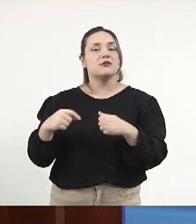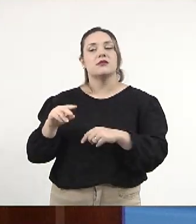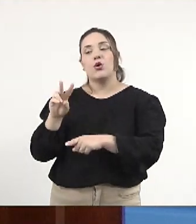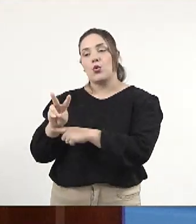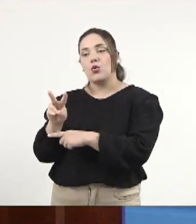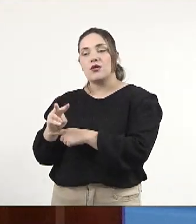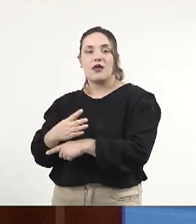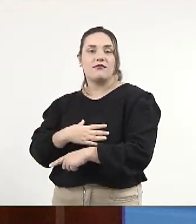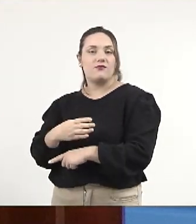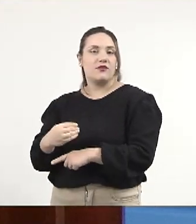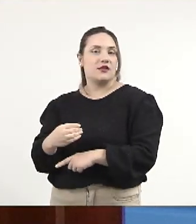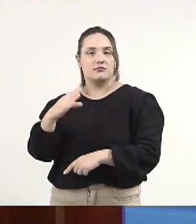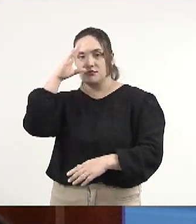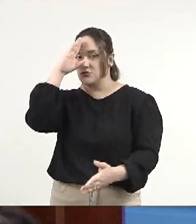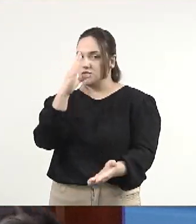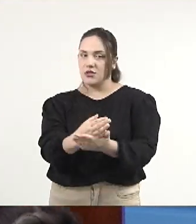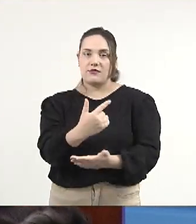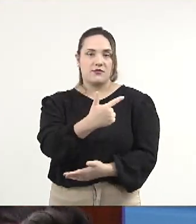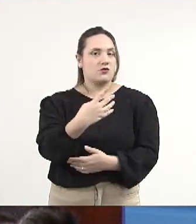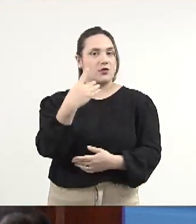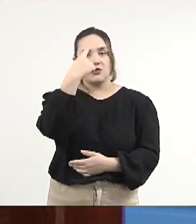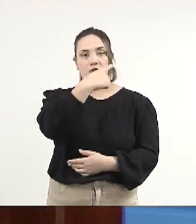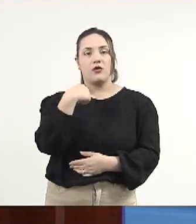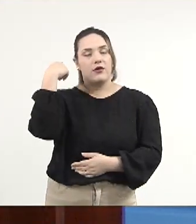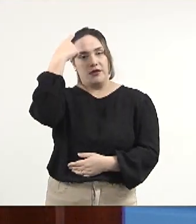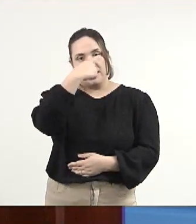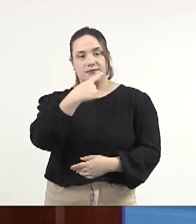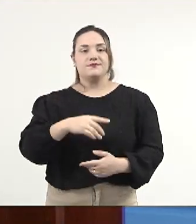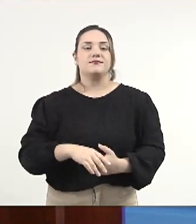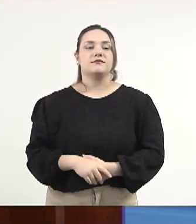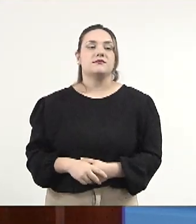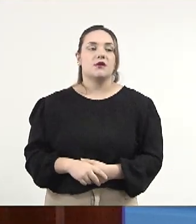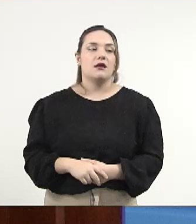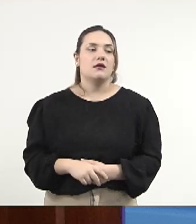filhos 24 horas por dia.